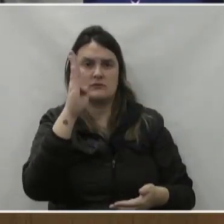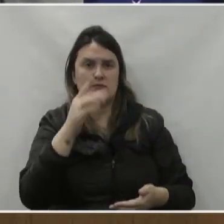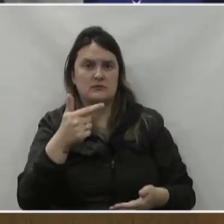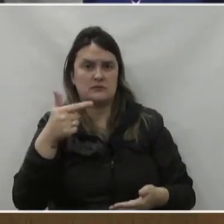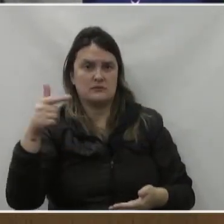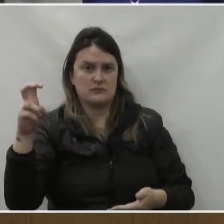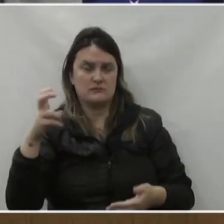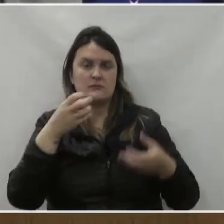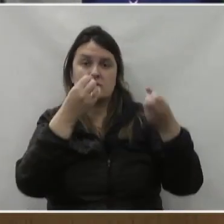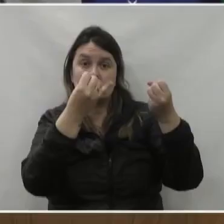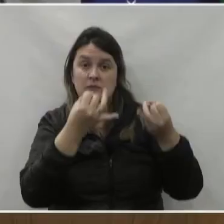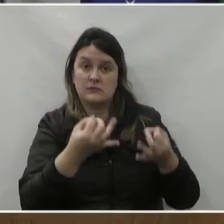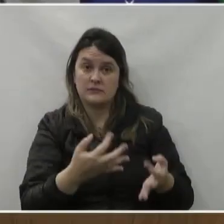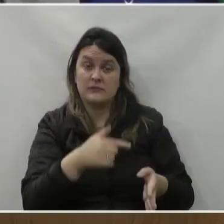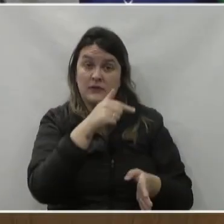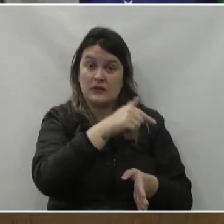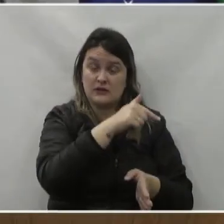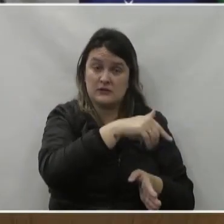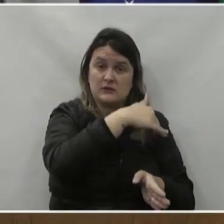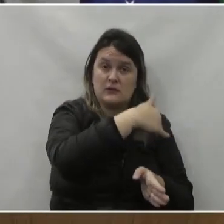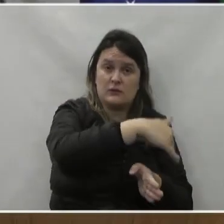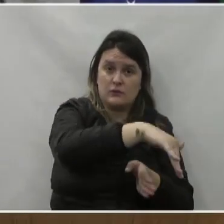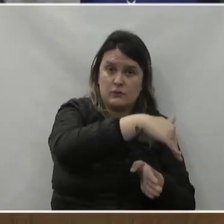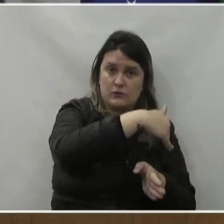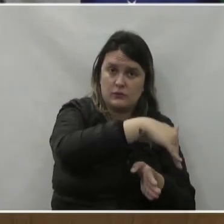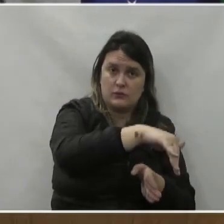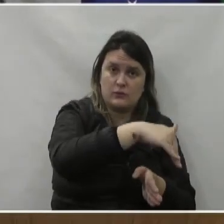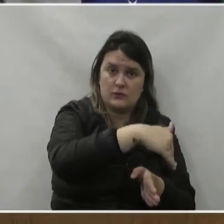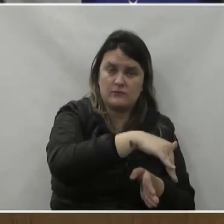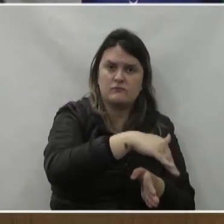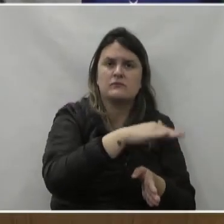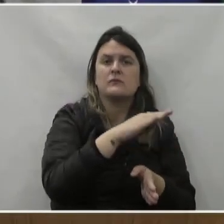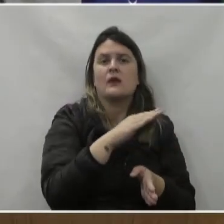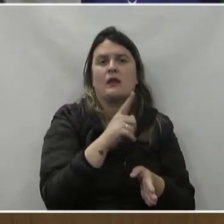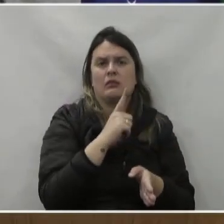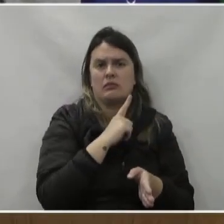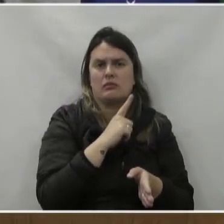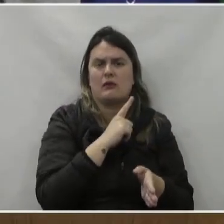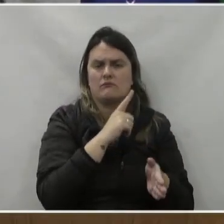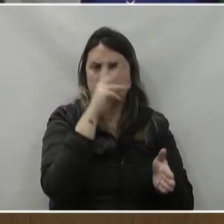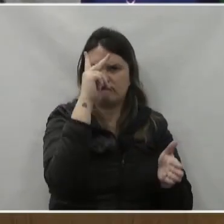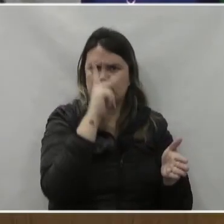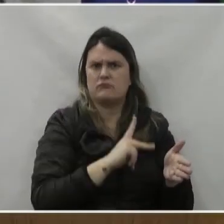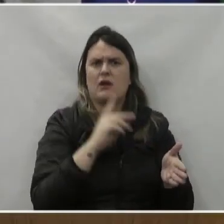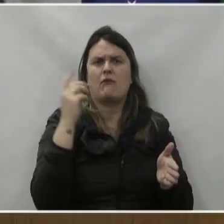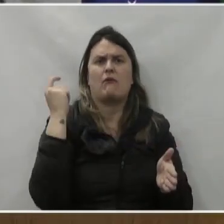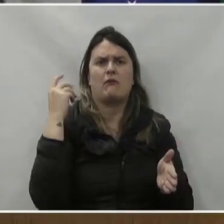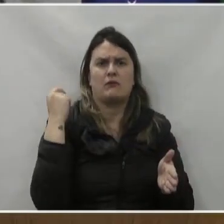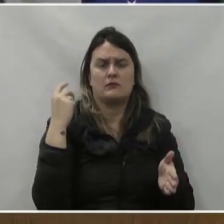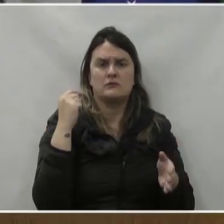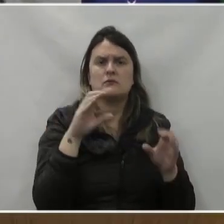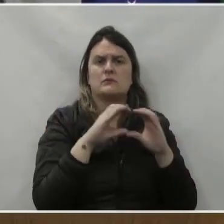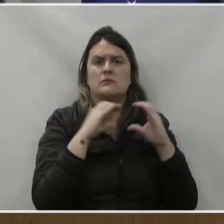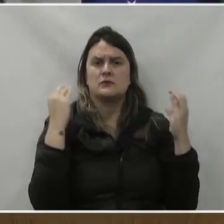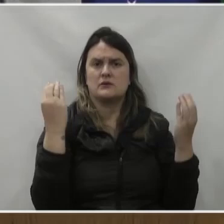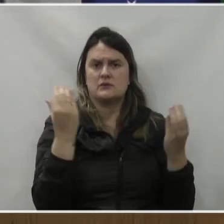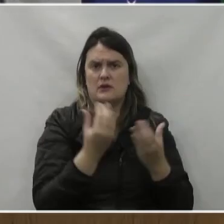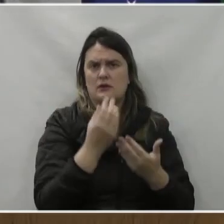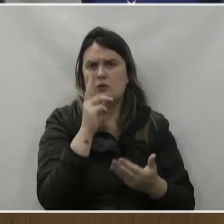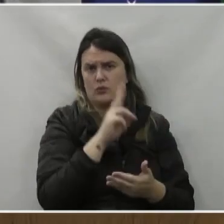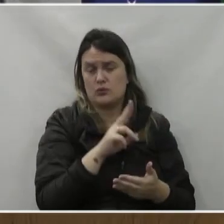2025. Justificativa. Trata-se de via já existente e reconhecida há muitos anos pela comunidade